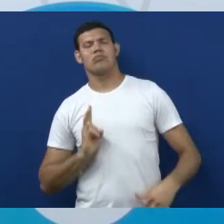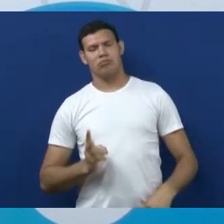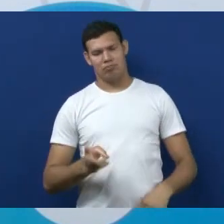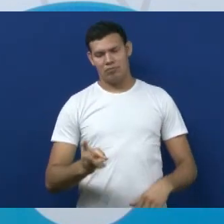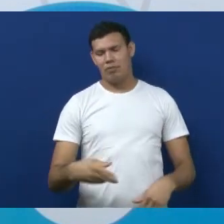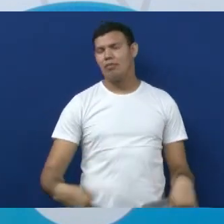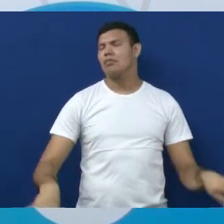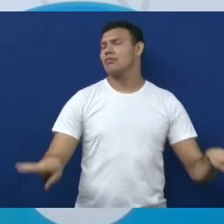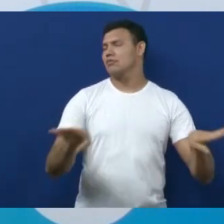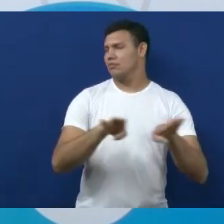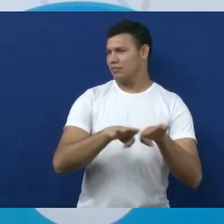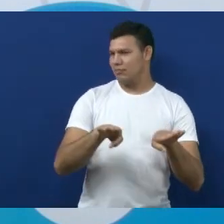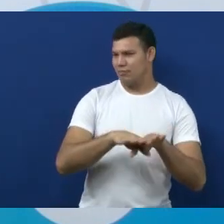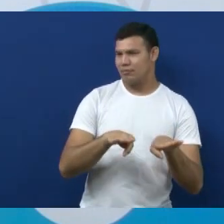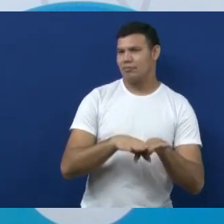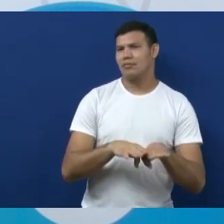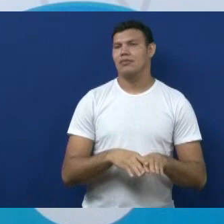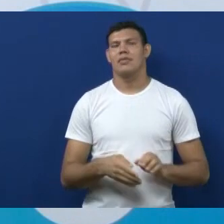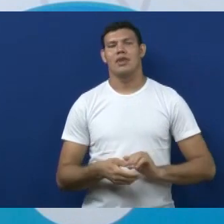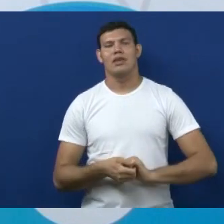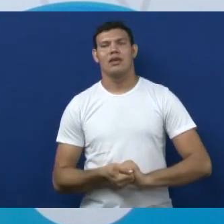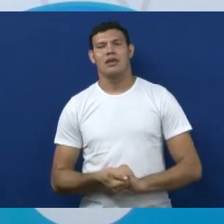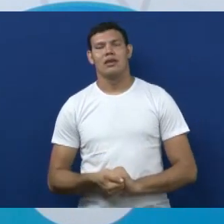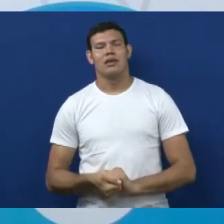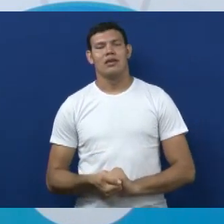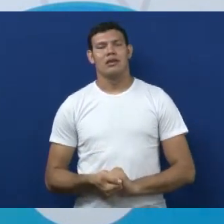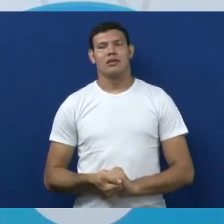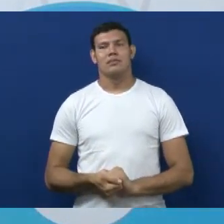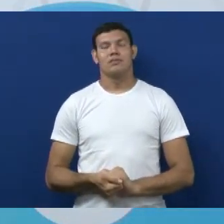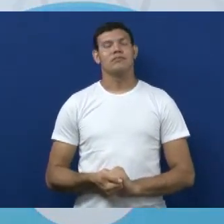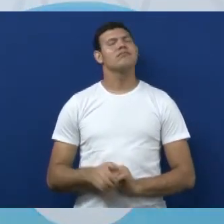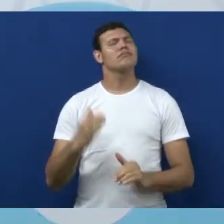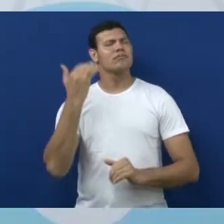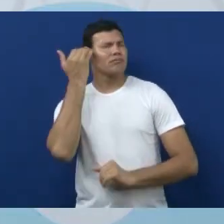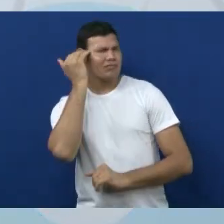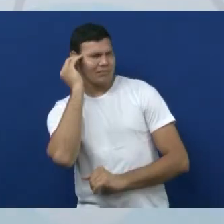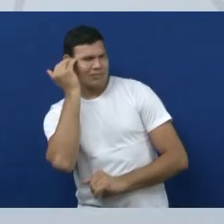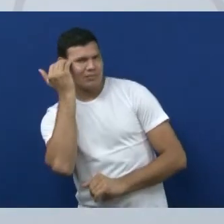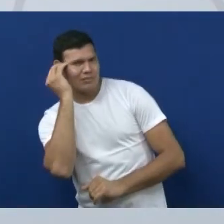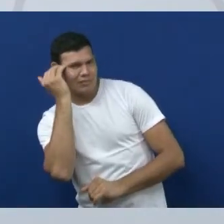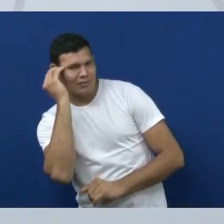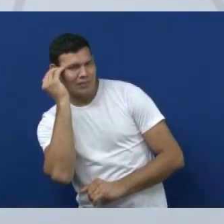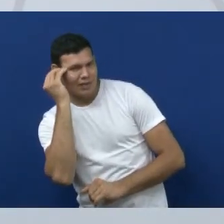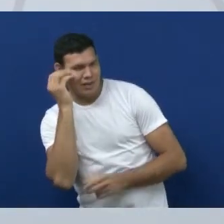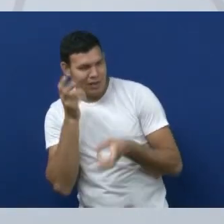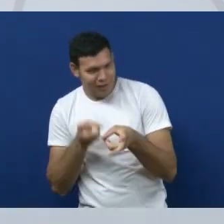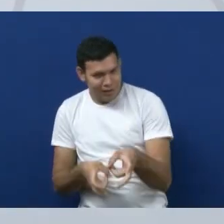se movimentar? Uma força aplicada. Então, se você entendeu isso, você já